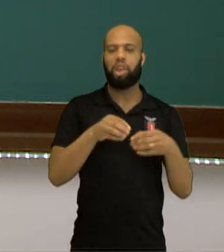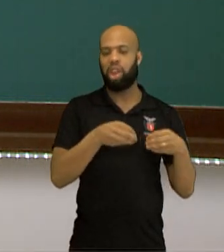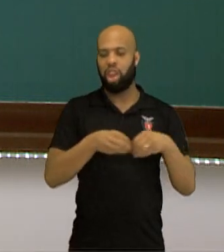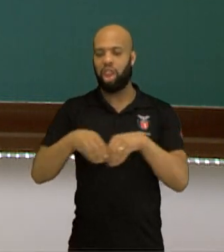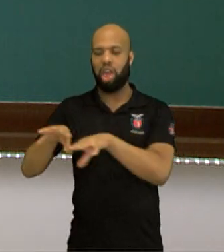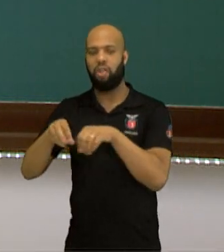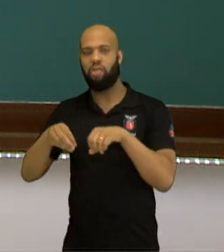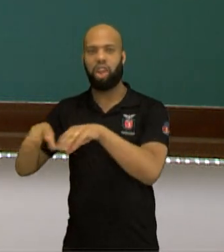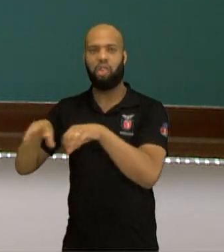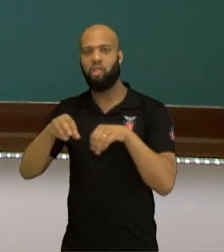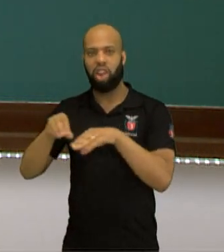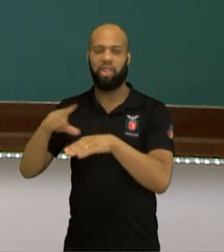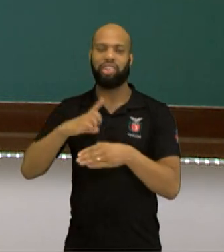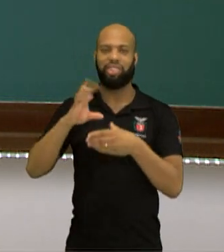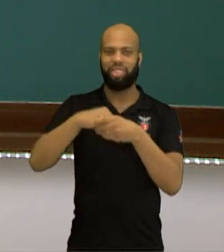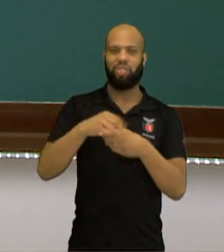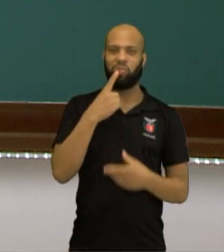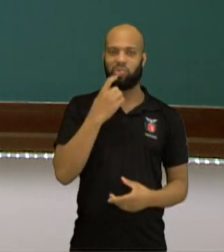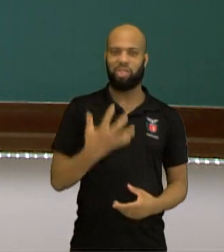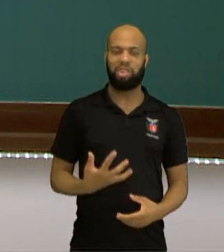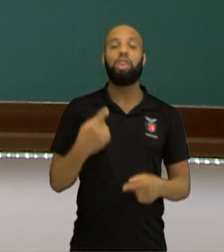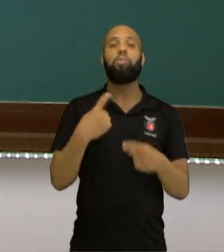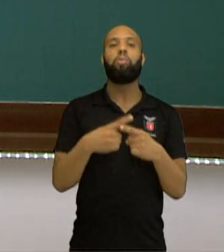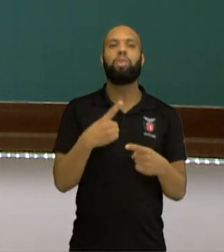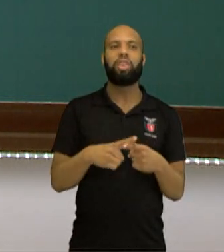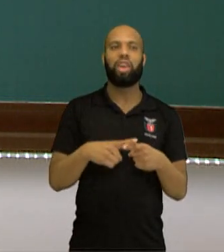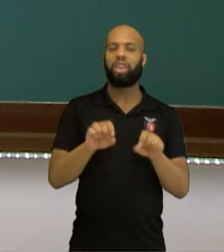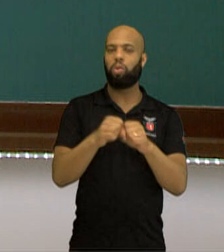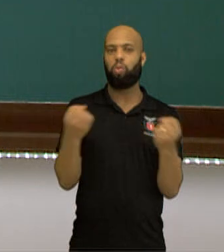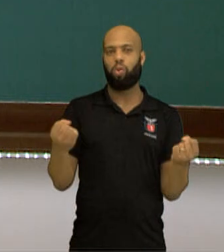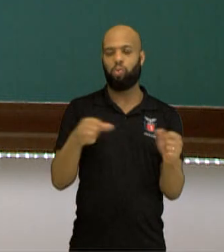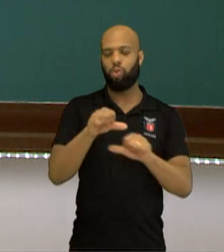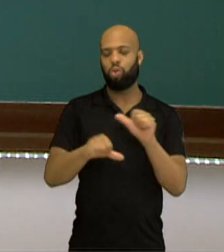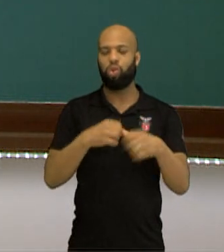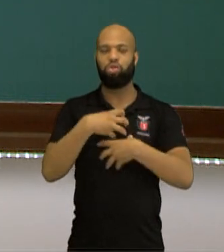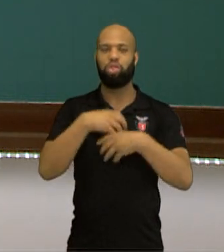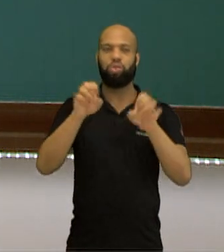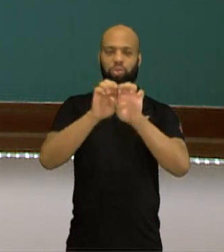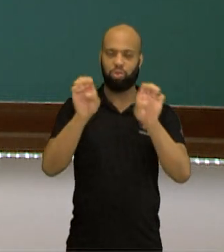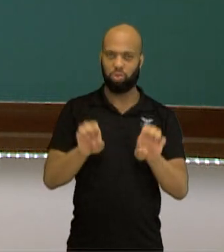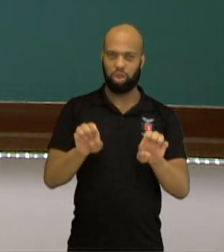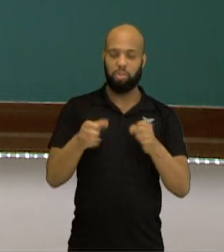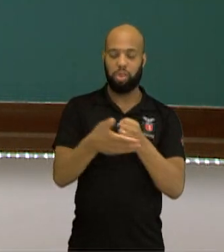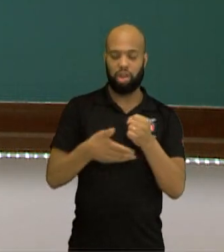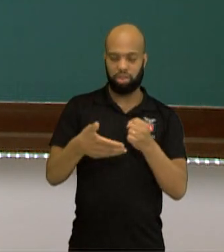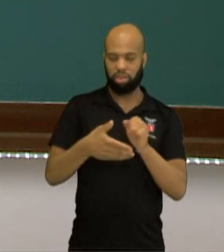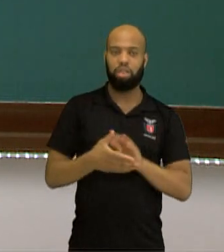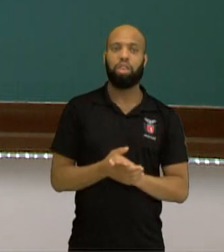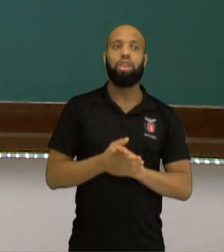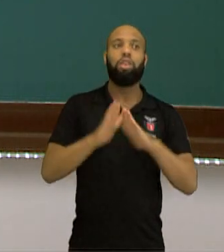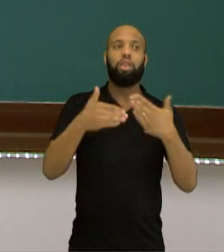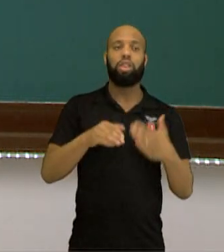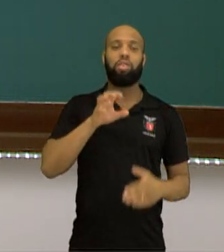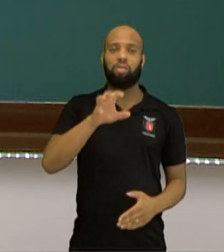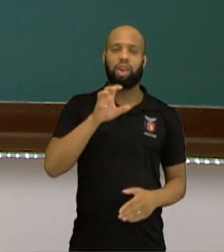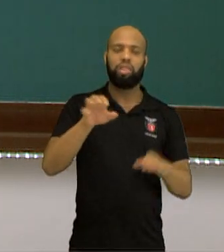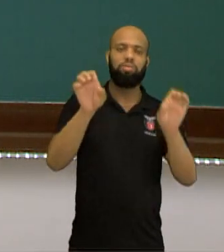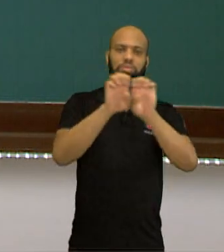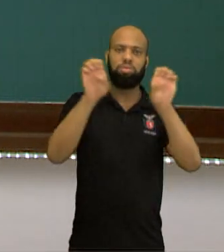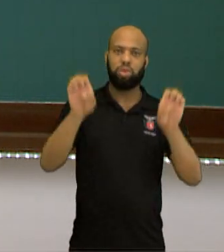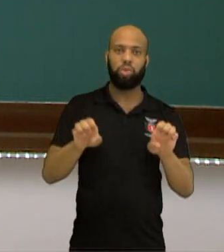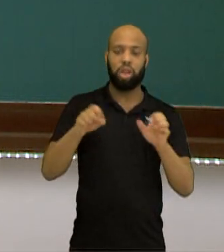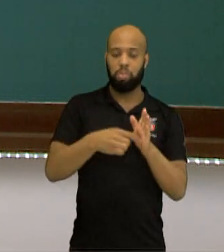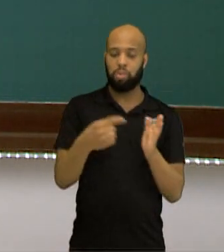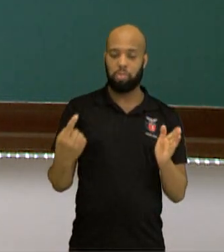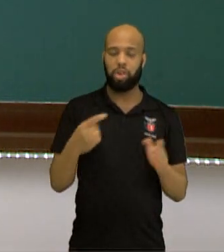da hemoglobina e tudo mais, porque ela desnaturou. Então, o que acontece? A estrutura